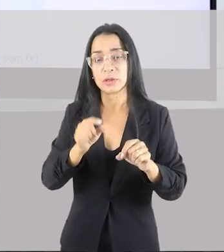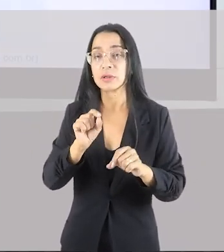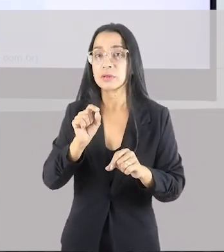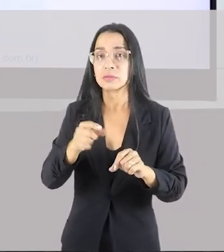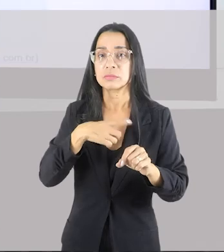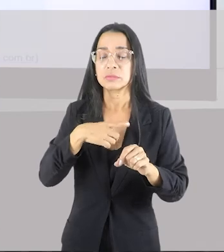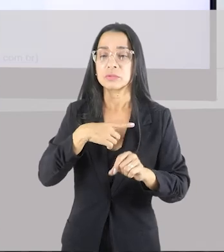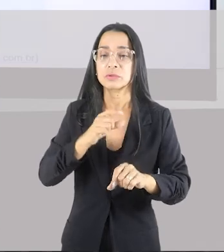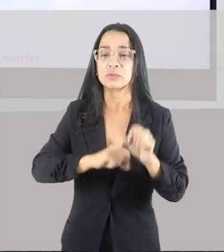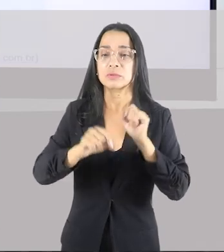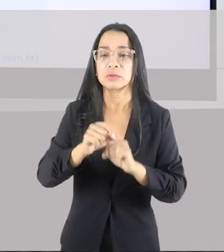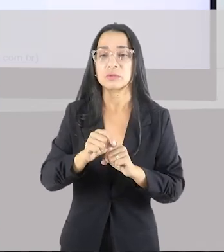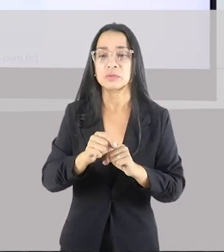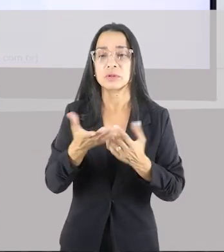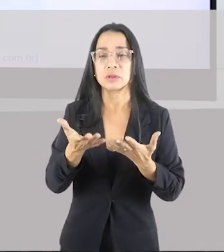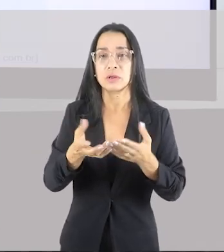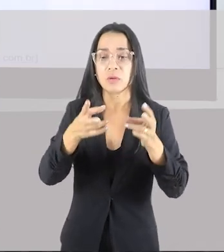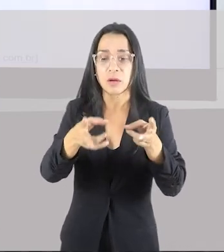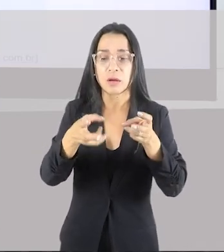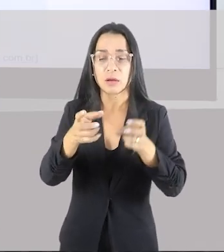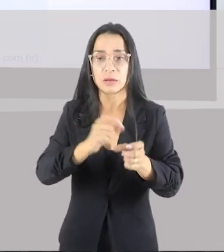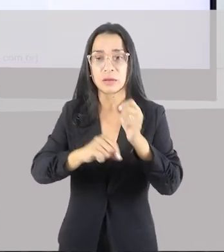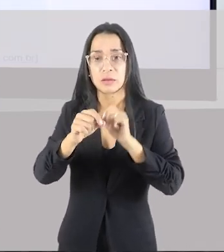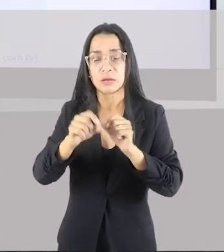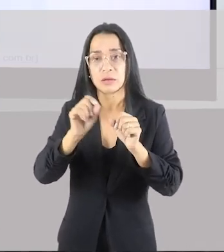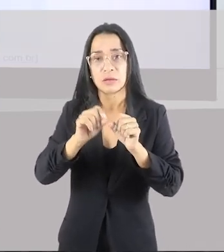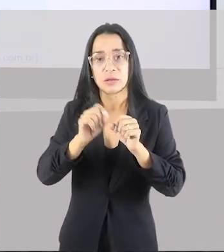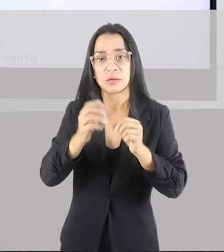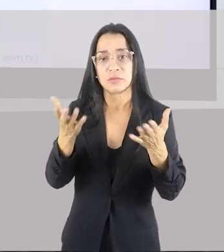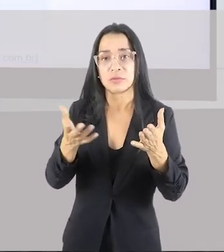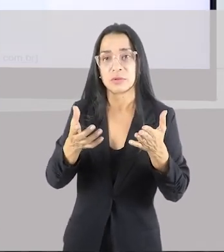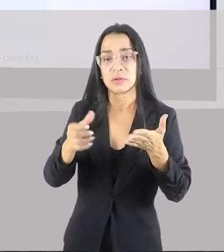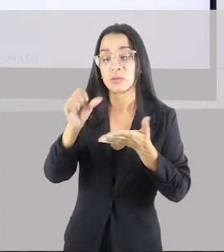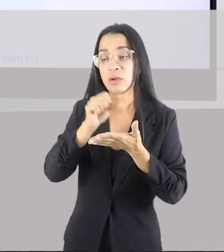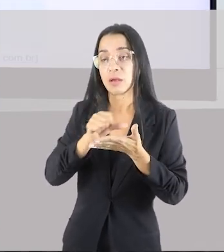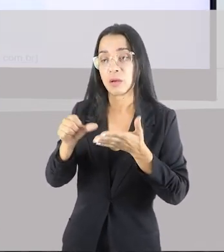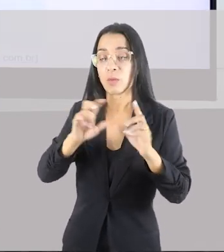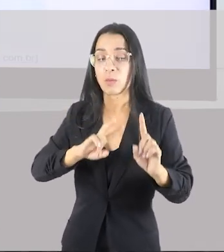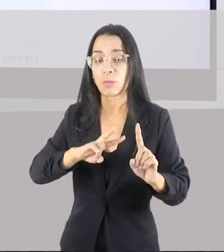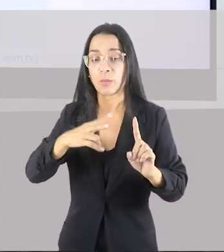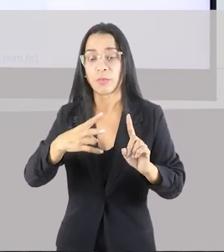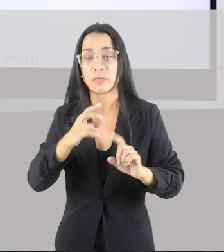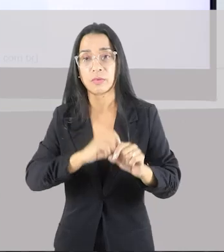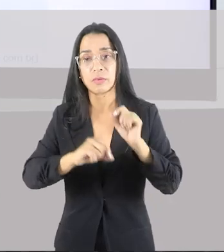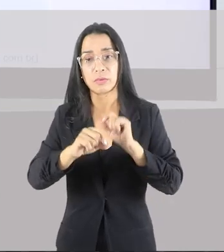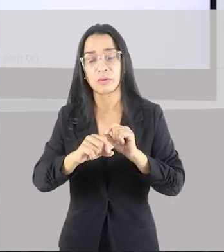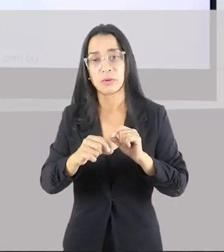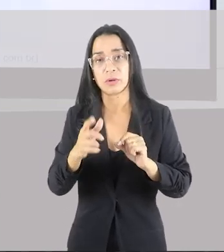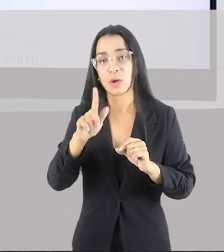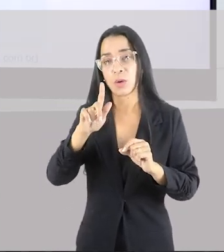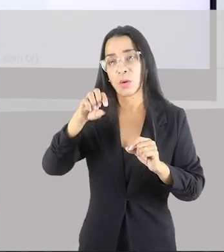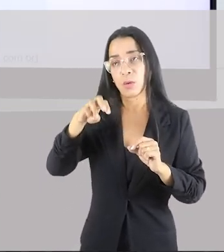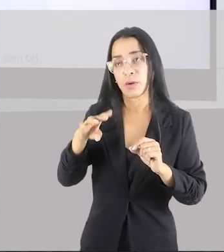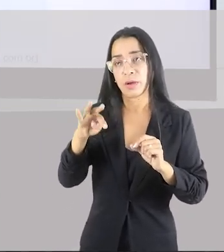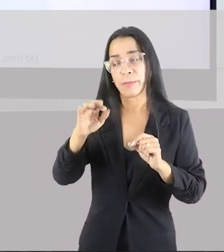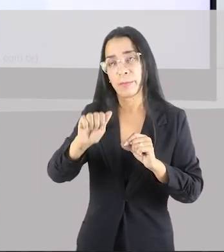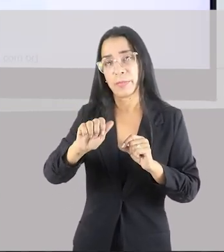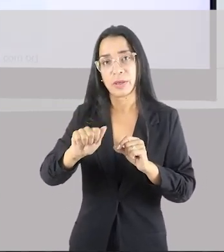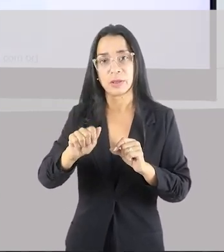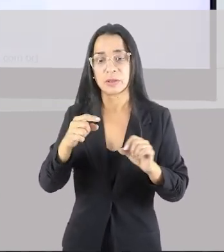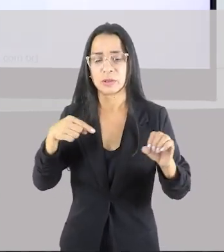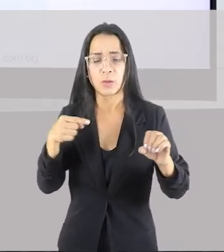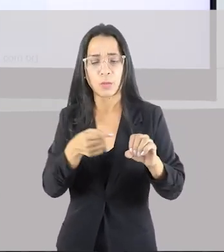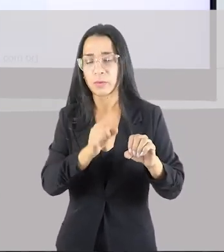tivesse uma grande atenção a isso e fizesse um destaque. Gente, o gameta feminino não é o óvulo,